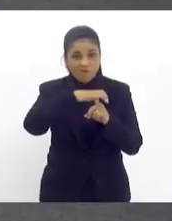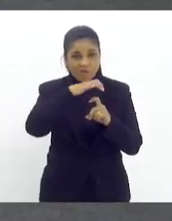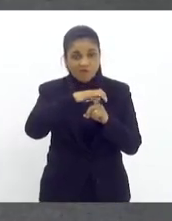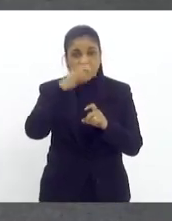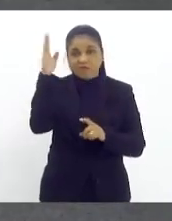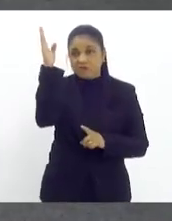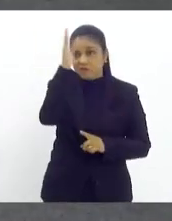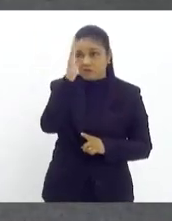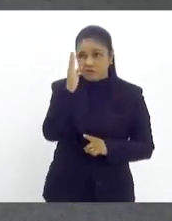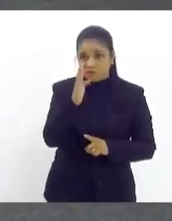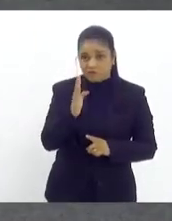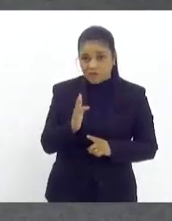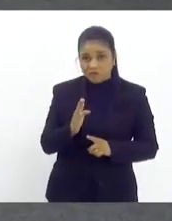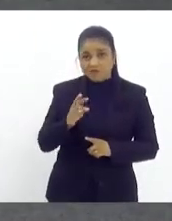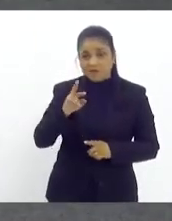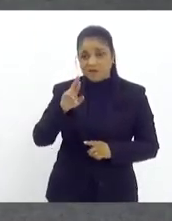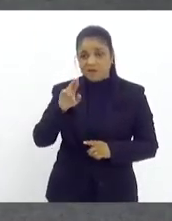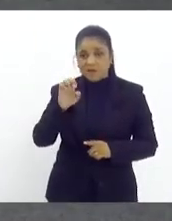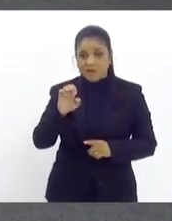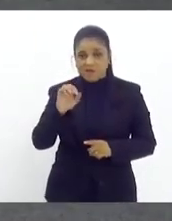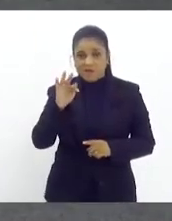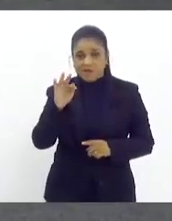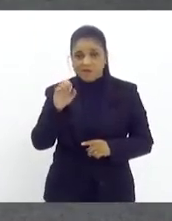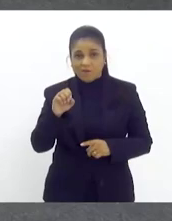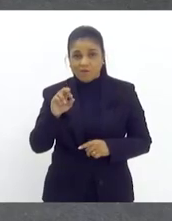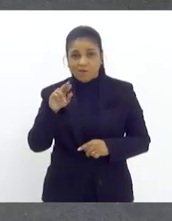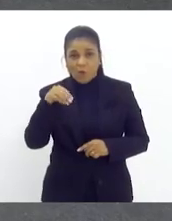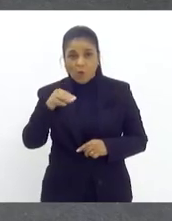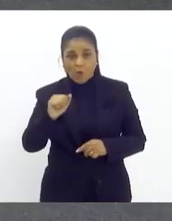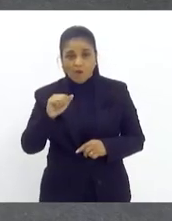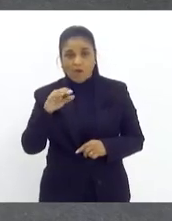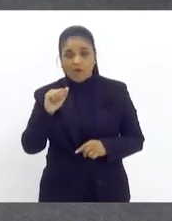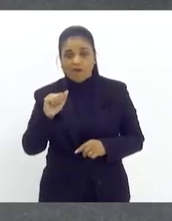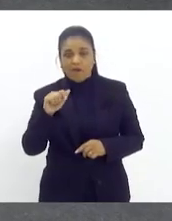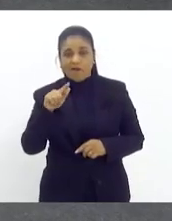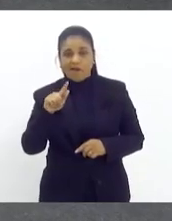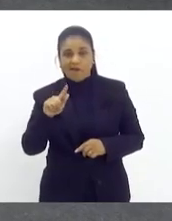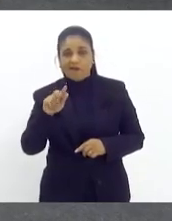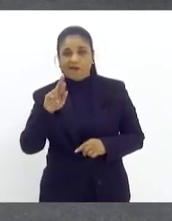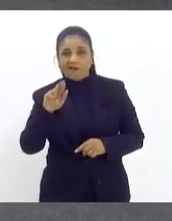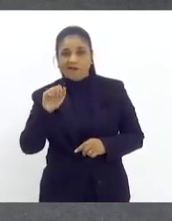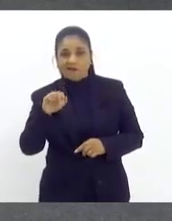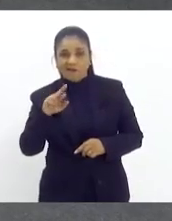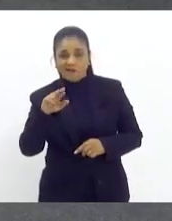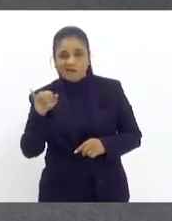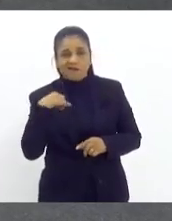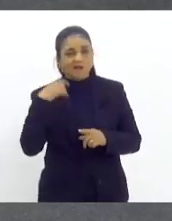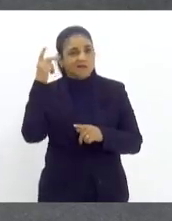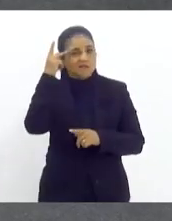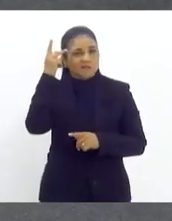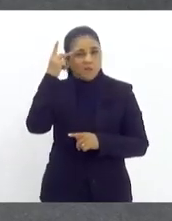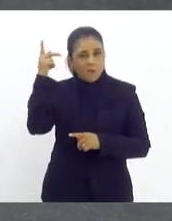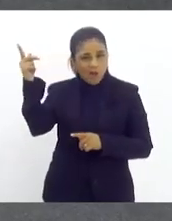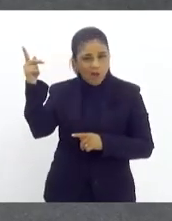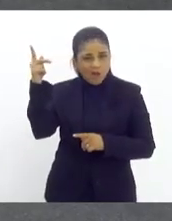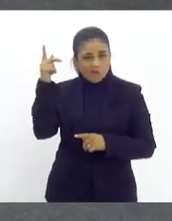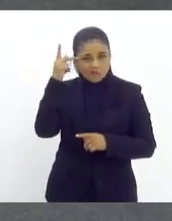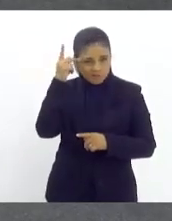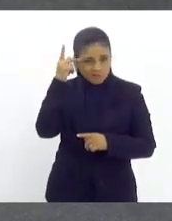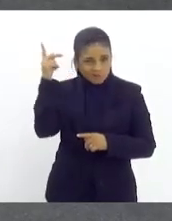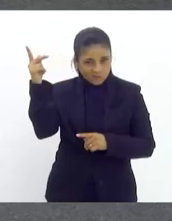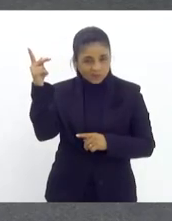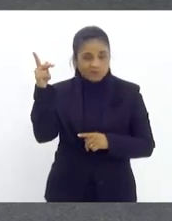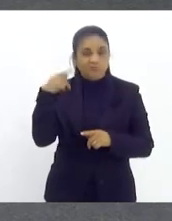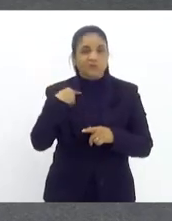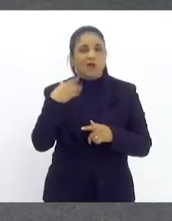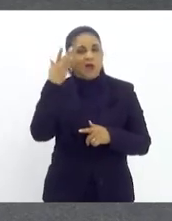que é a quarta-feira nacional no Parque Água Branca em São Paulo a qual nós estaremos participando a